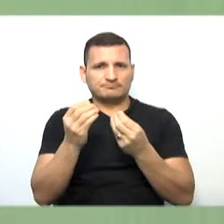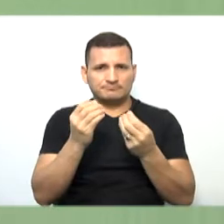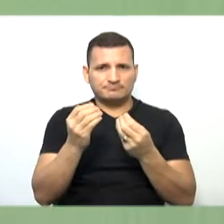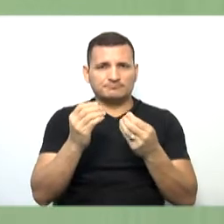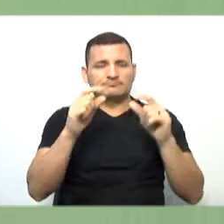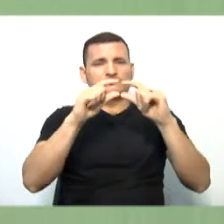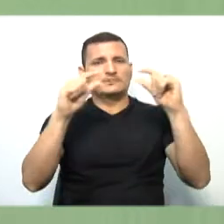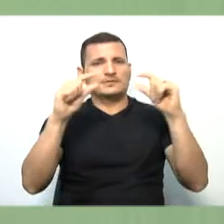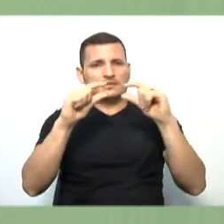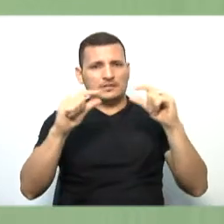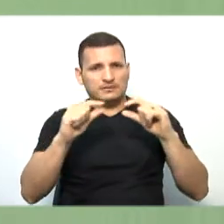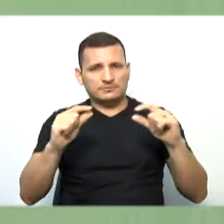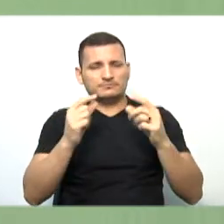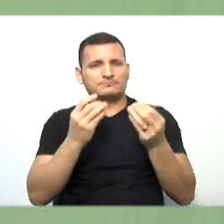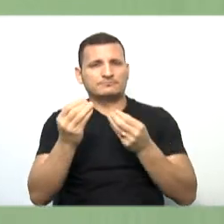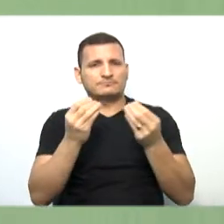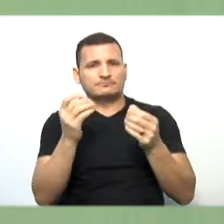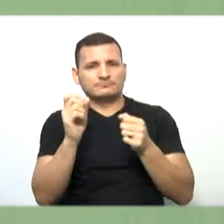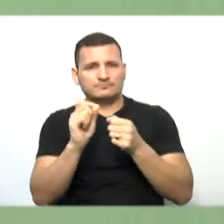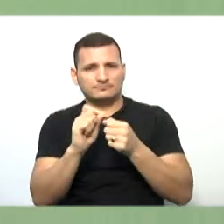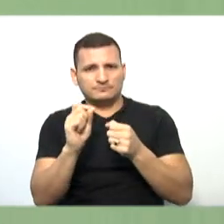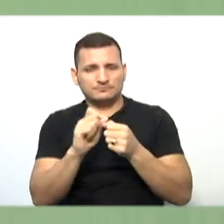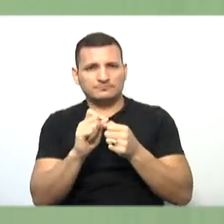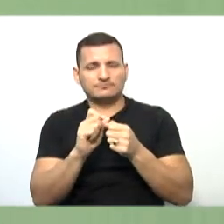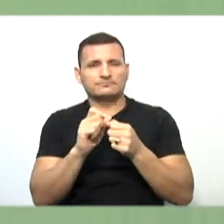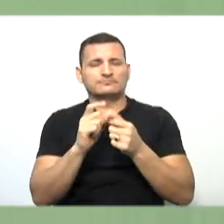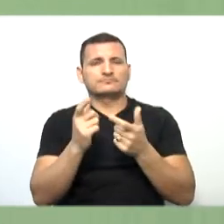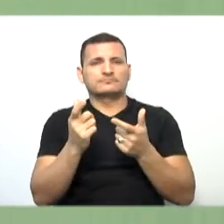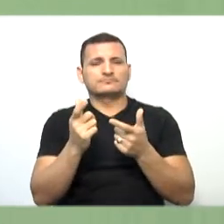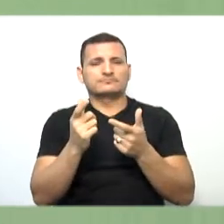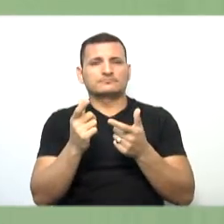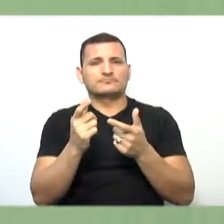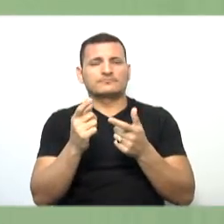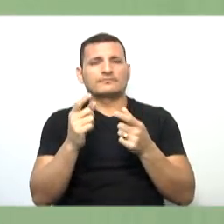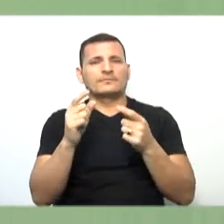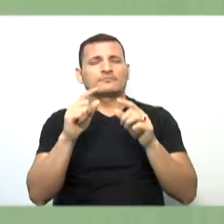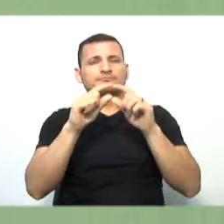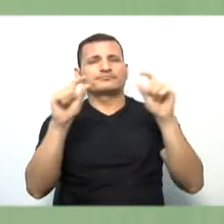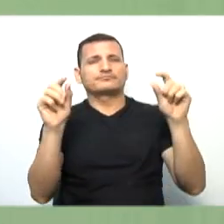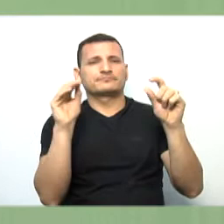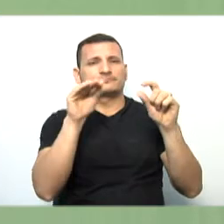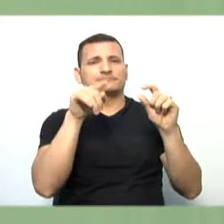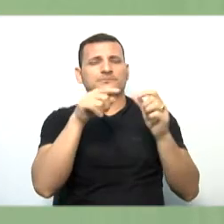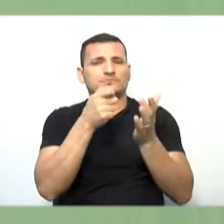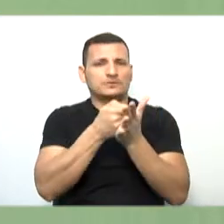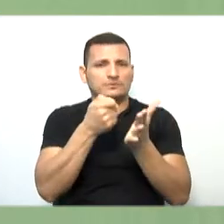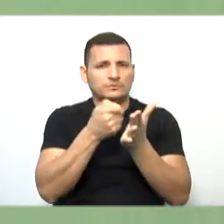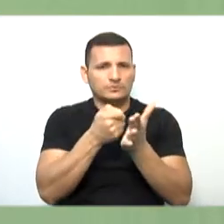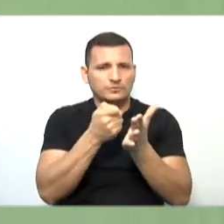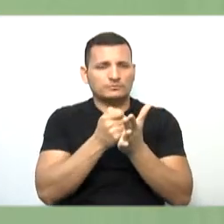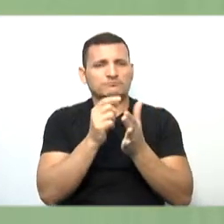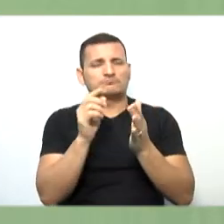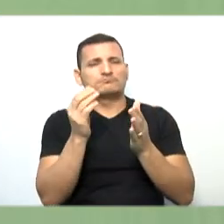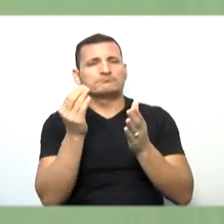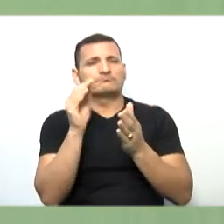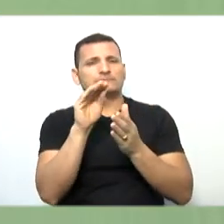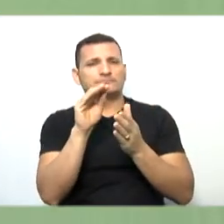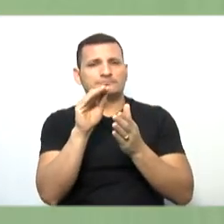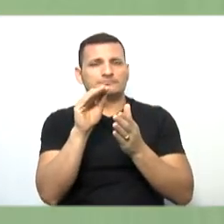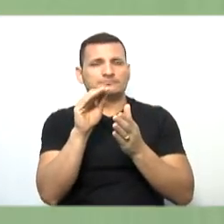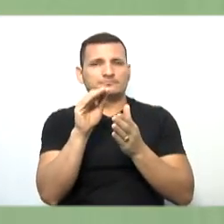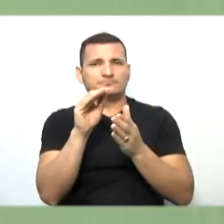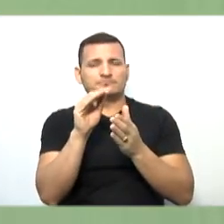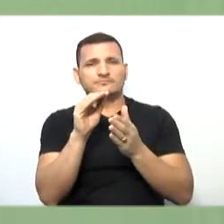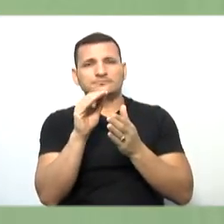de campo, como é que faz para que o campo fique obrigatório, certo? Aquele campo